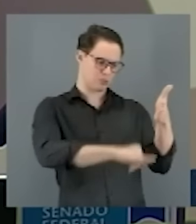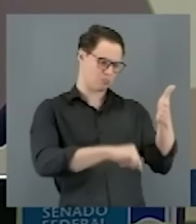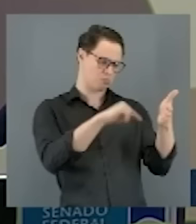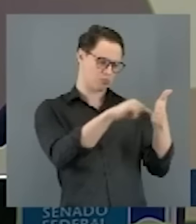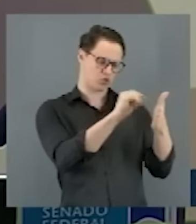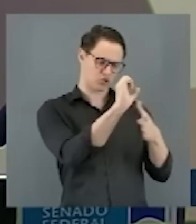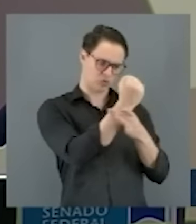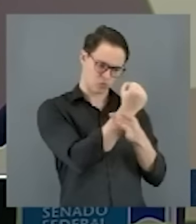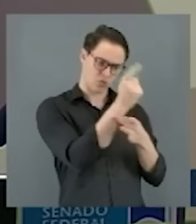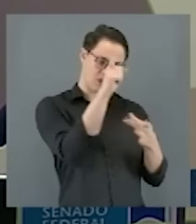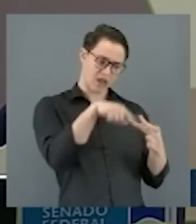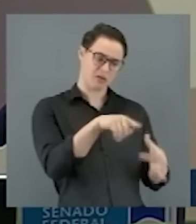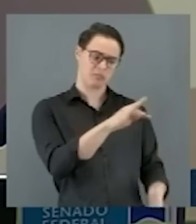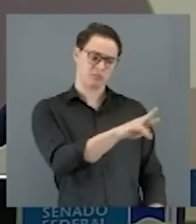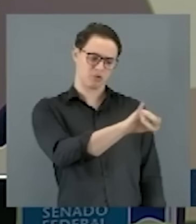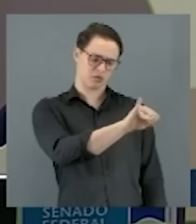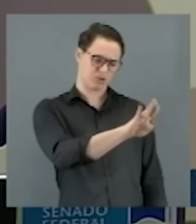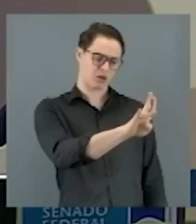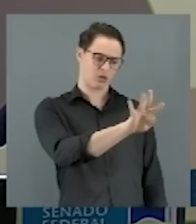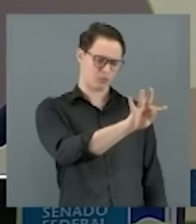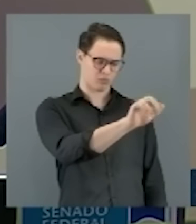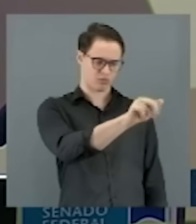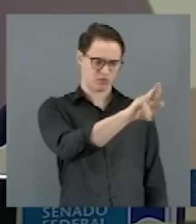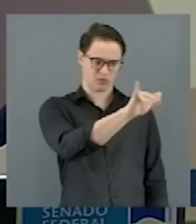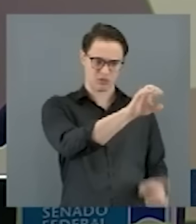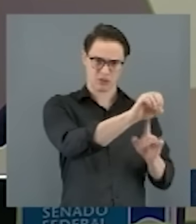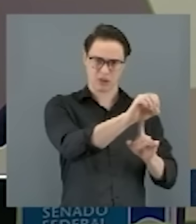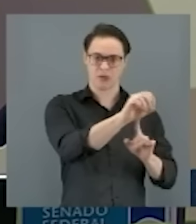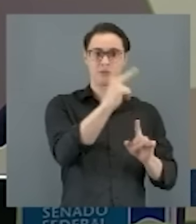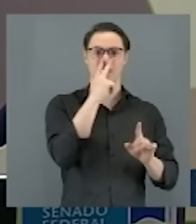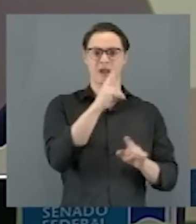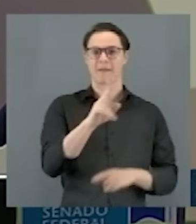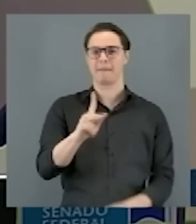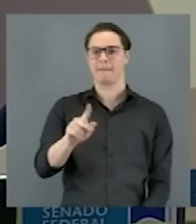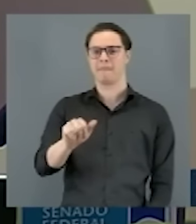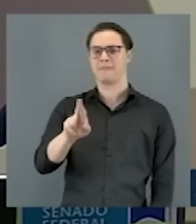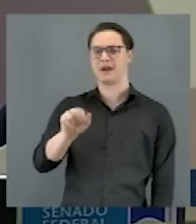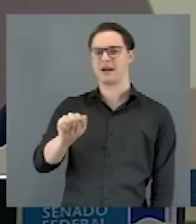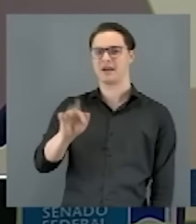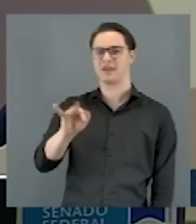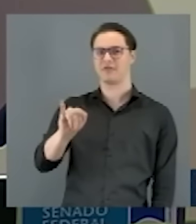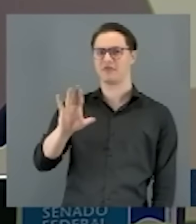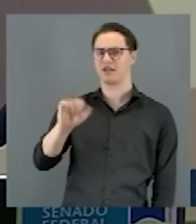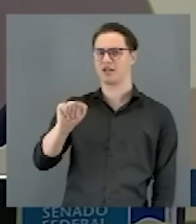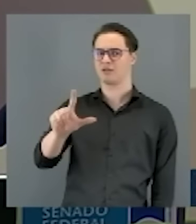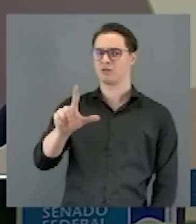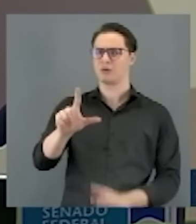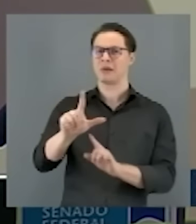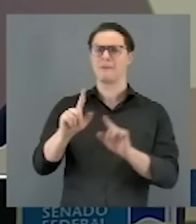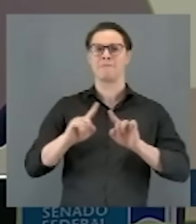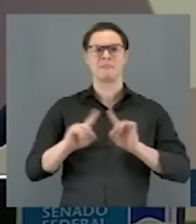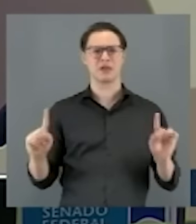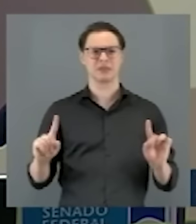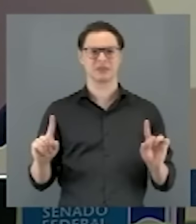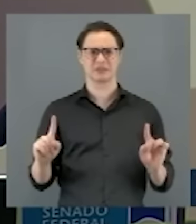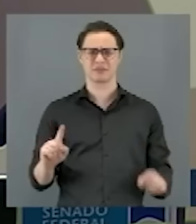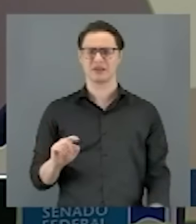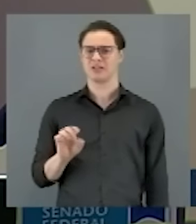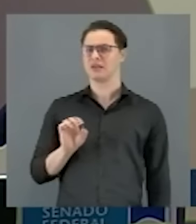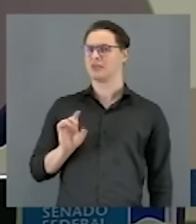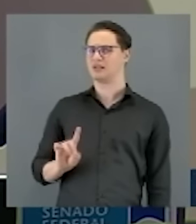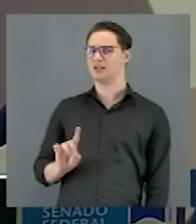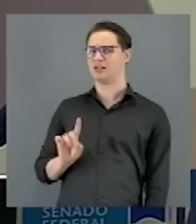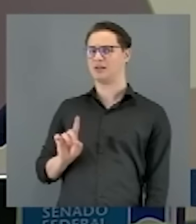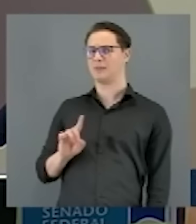seguro, um seguro modelo parafiscal. A questão é, o DPVAT é um